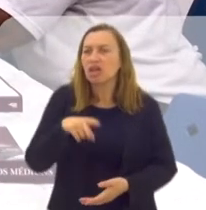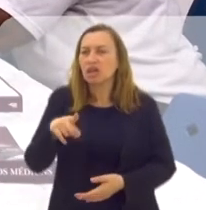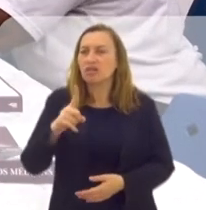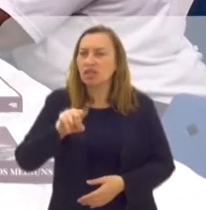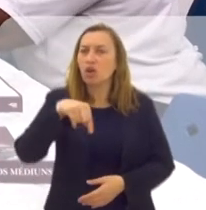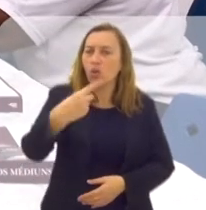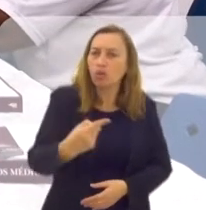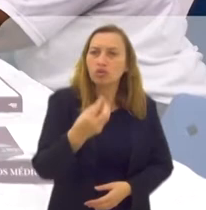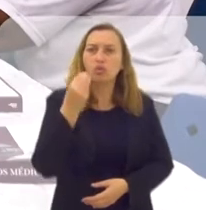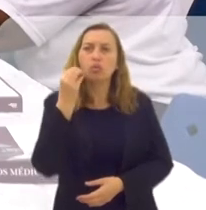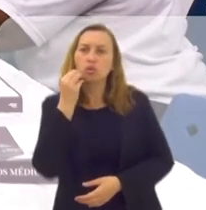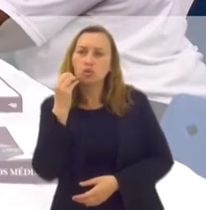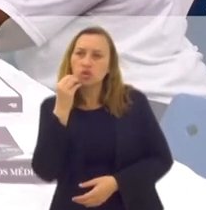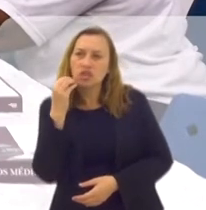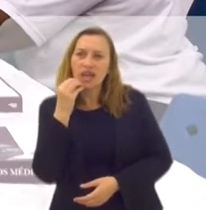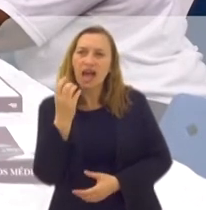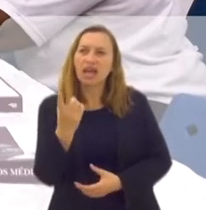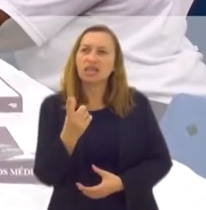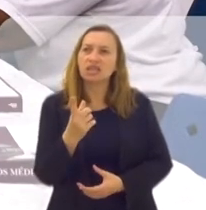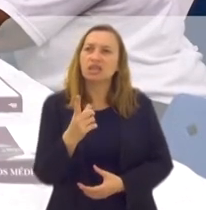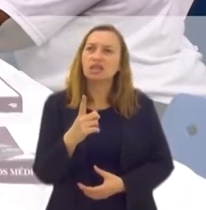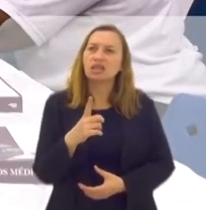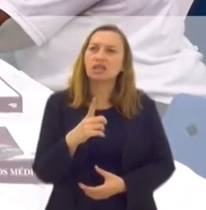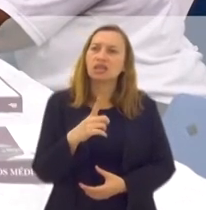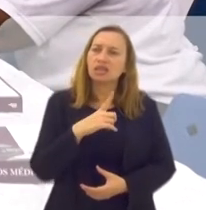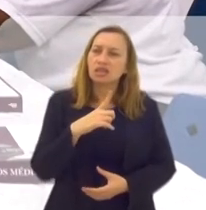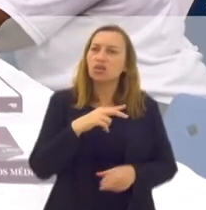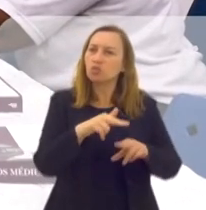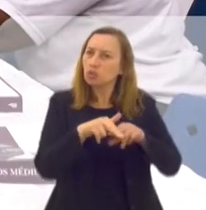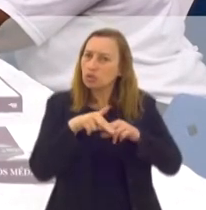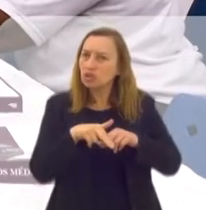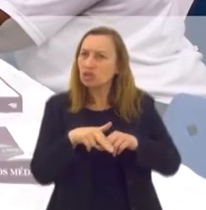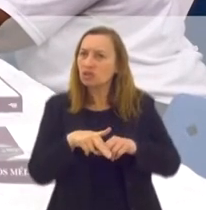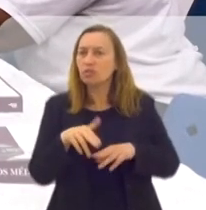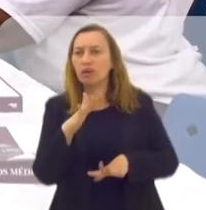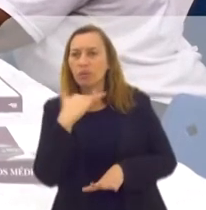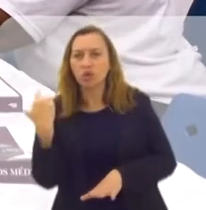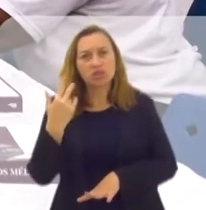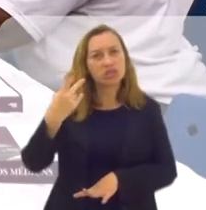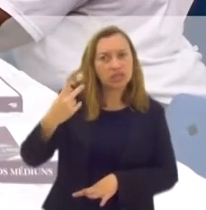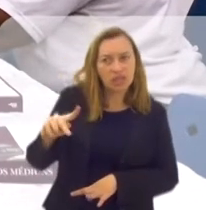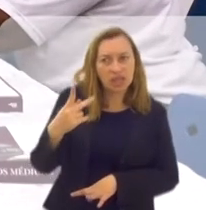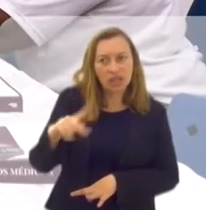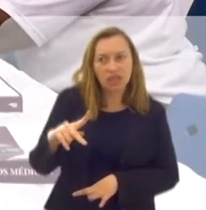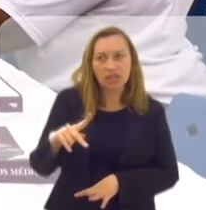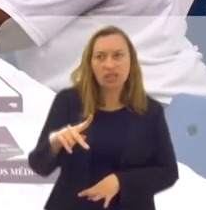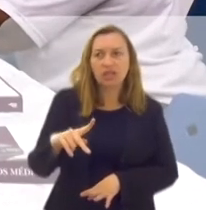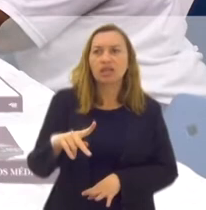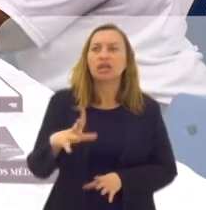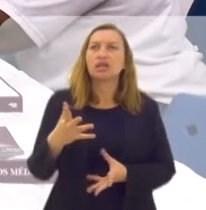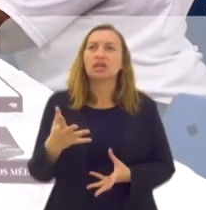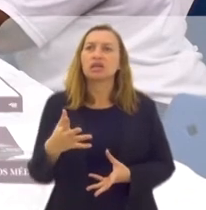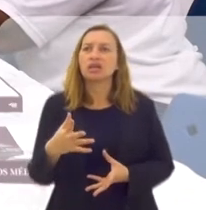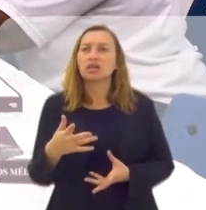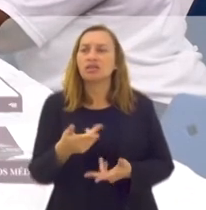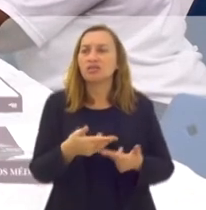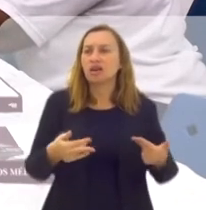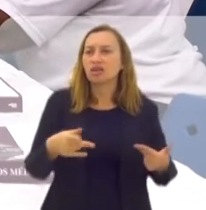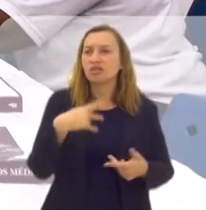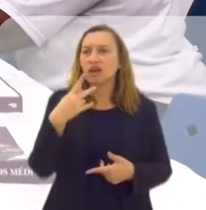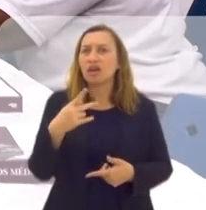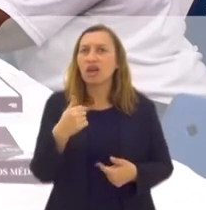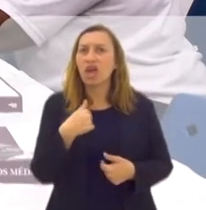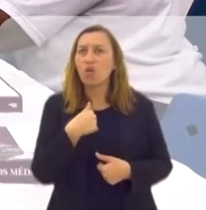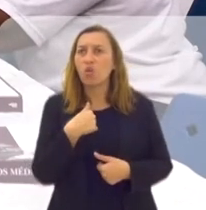condenação, de que eles vão ter outras oportunidades, que tinha uma justificativa para aquilo, né? Dentro de um...